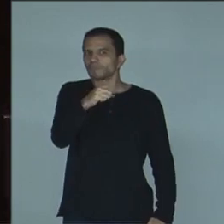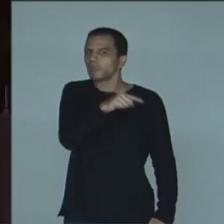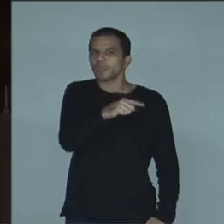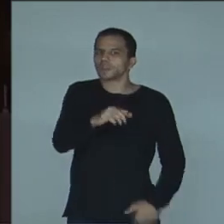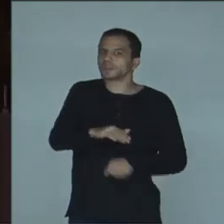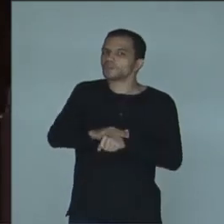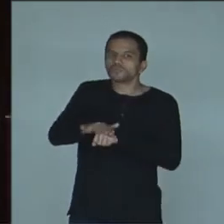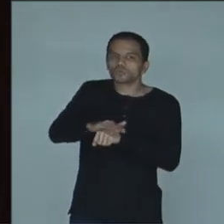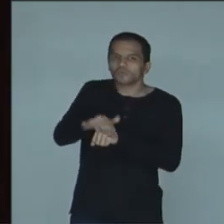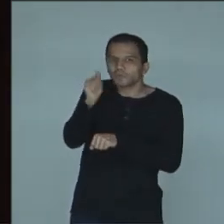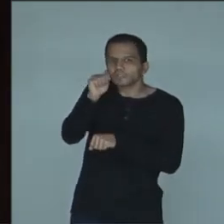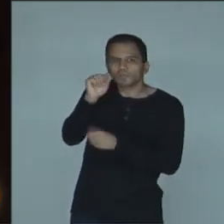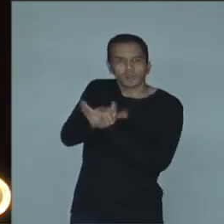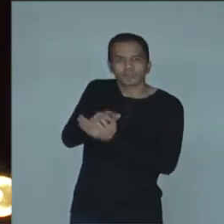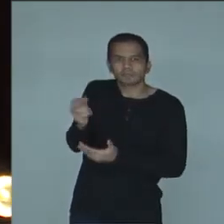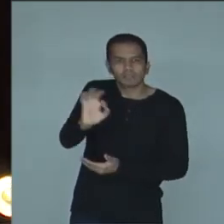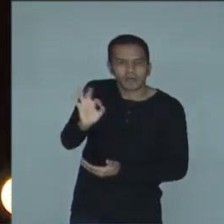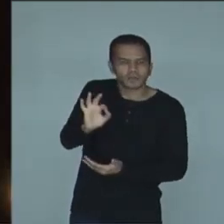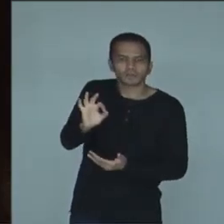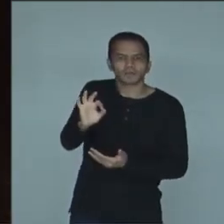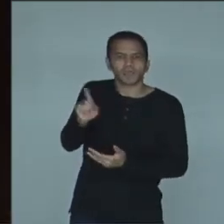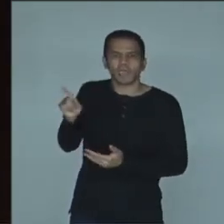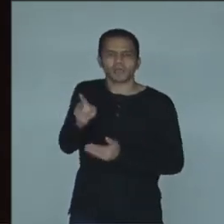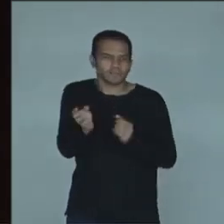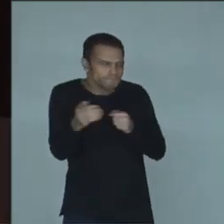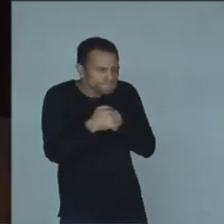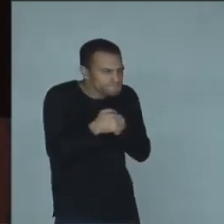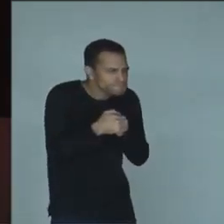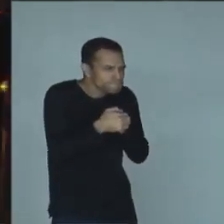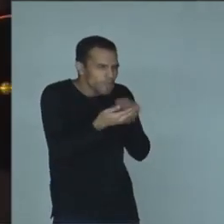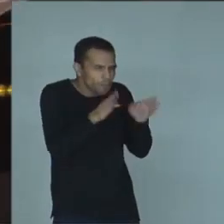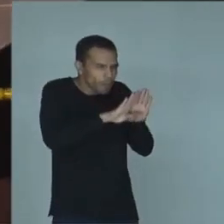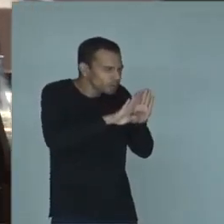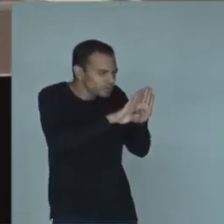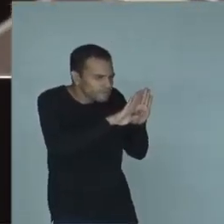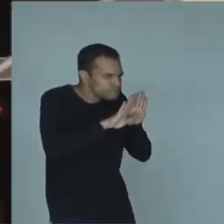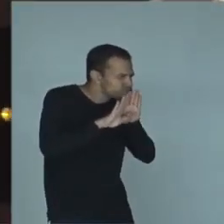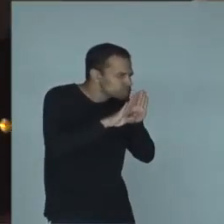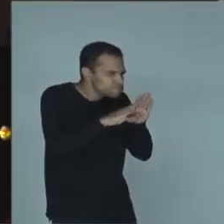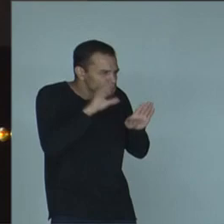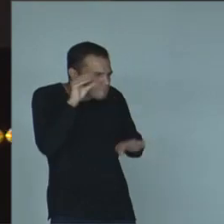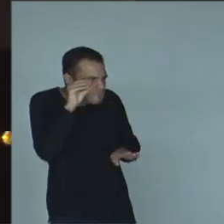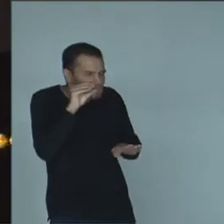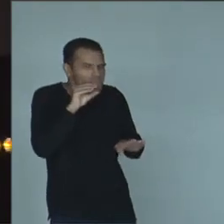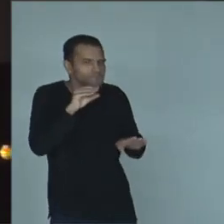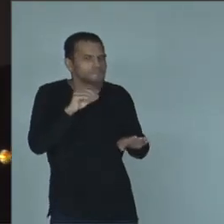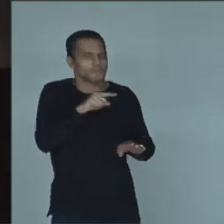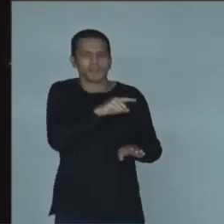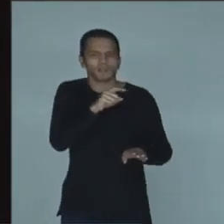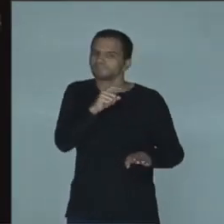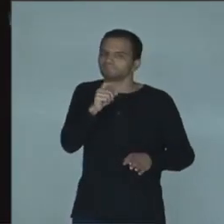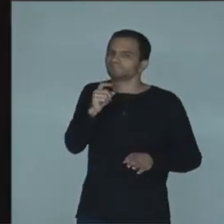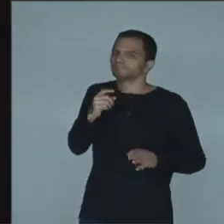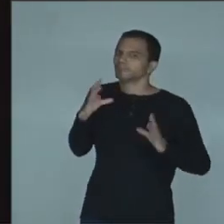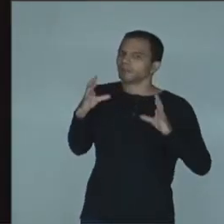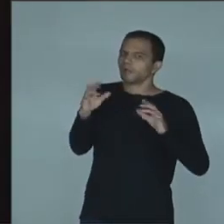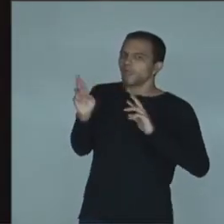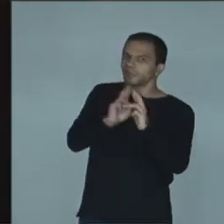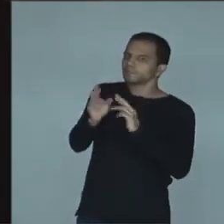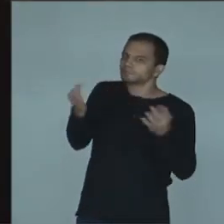atrás da porta para escutar o que ele decidir quem diga que Davi foi um rei que era